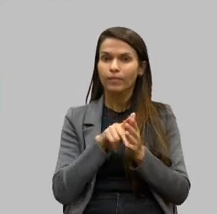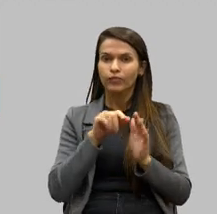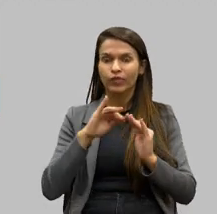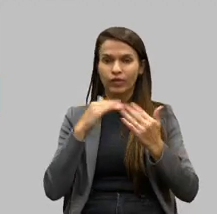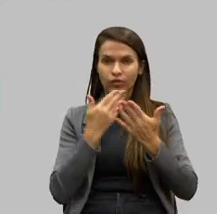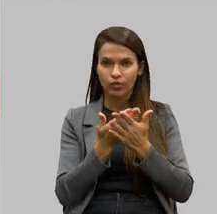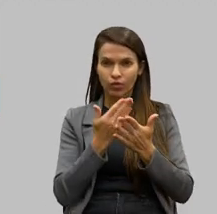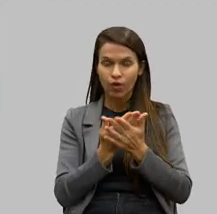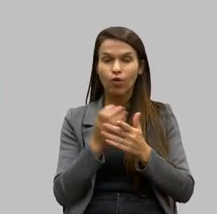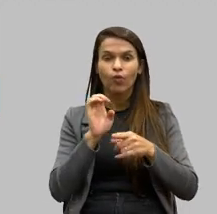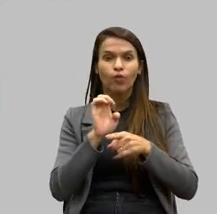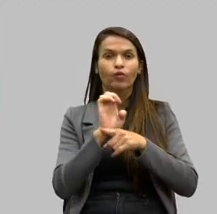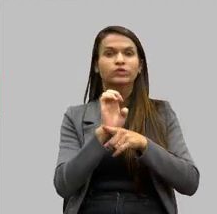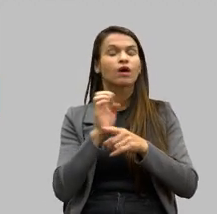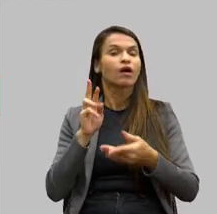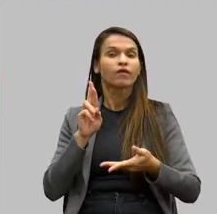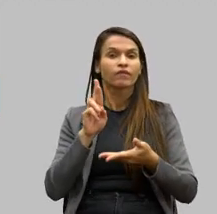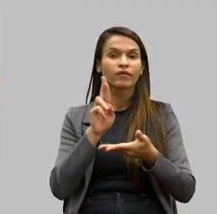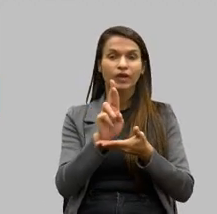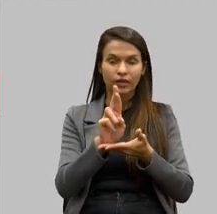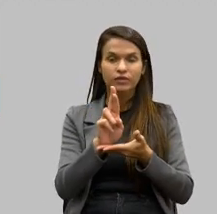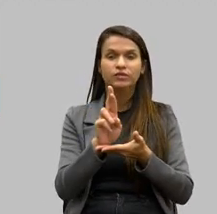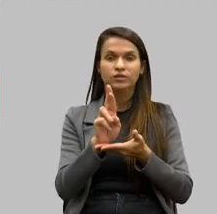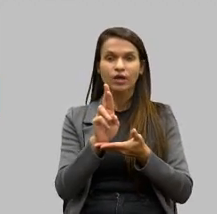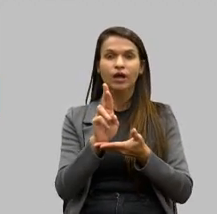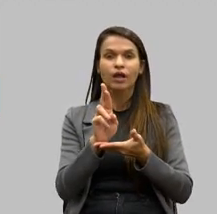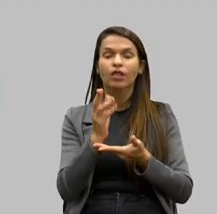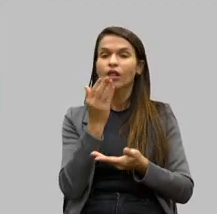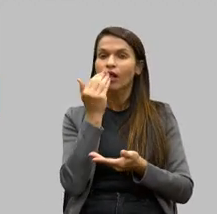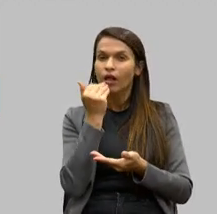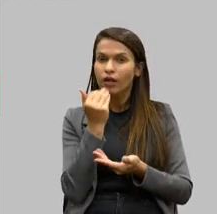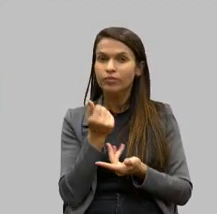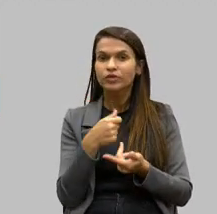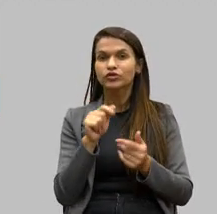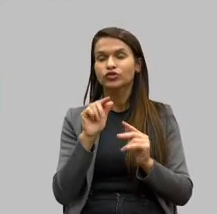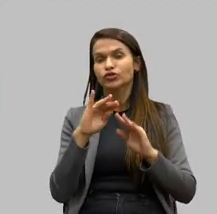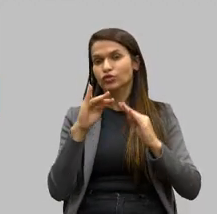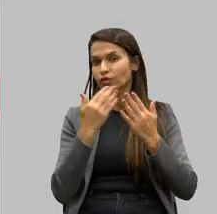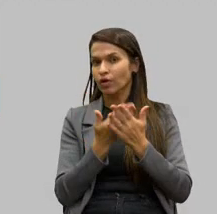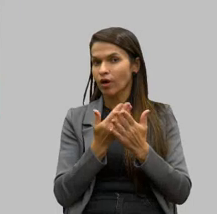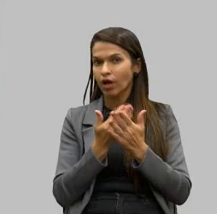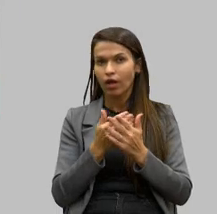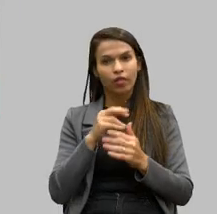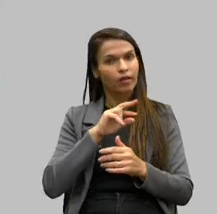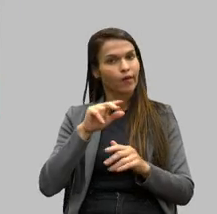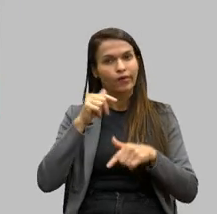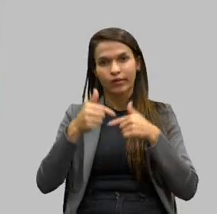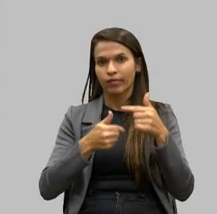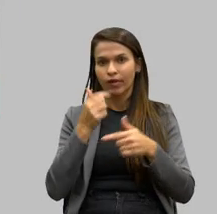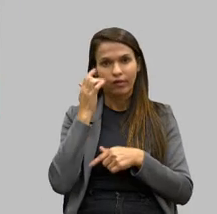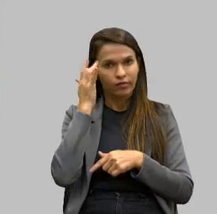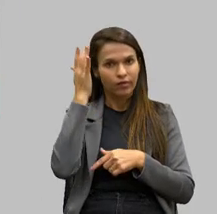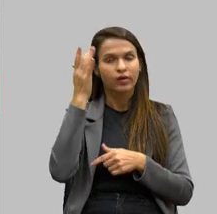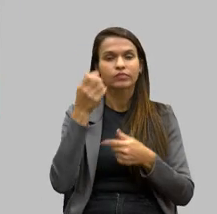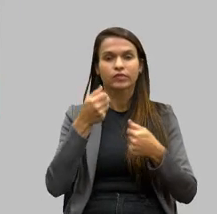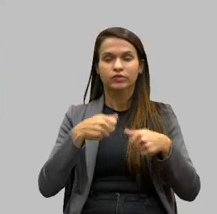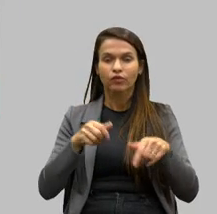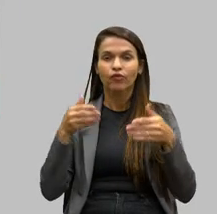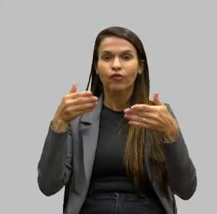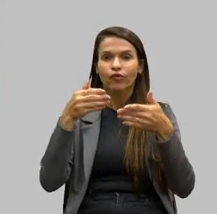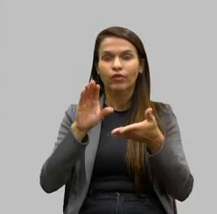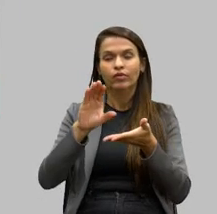um Estado referência na merenda escolar. Não foi um trabalho fácil que nós tivemos que retomar o repasso da merenda escolar,